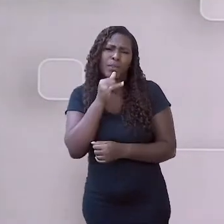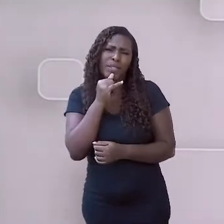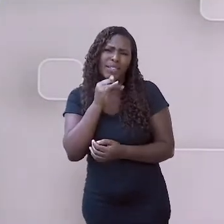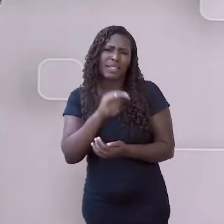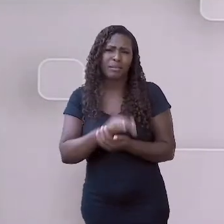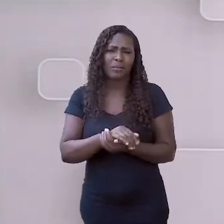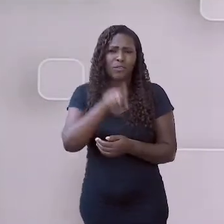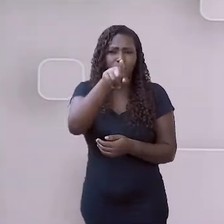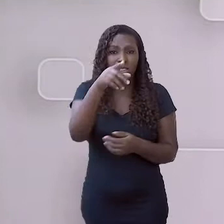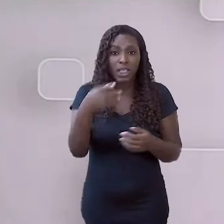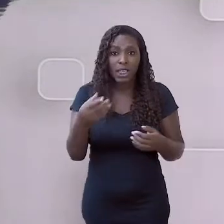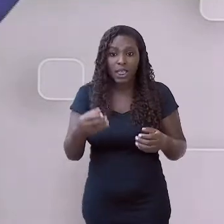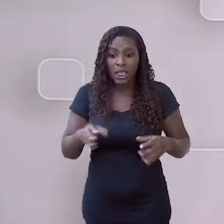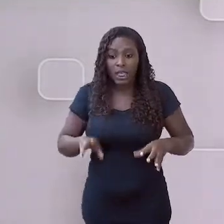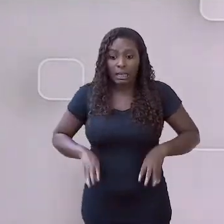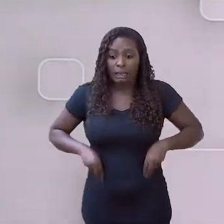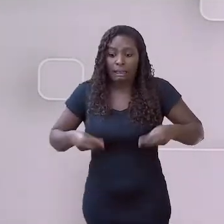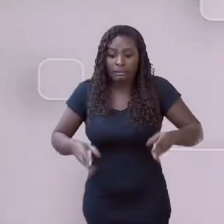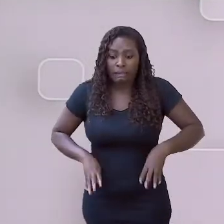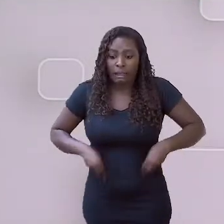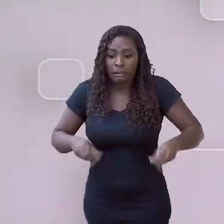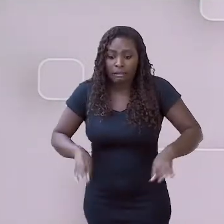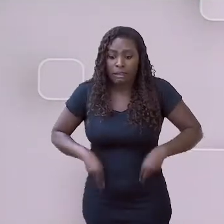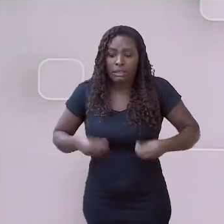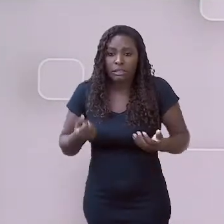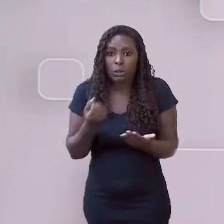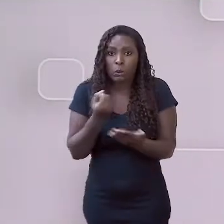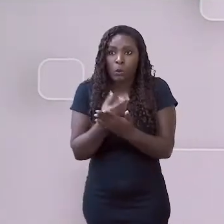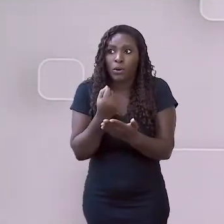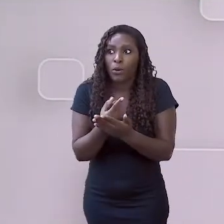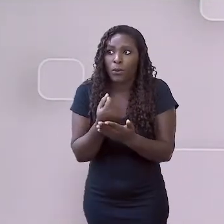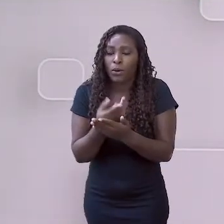um outro e já queria o outro?